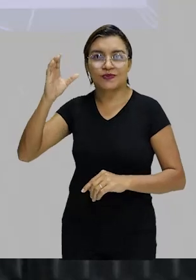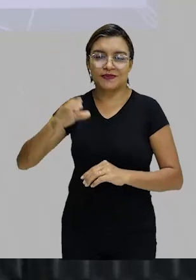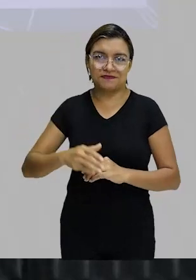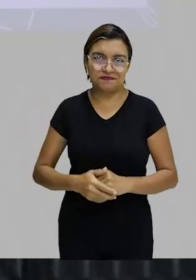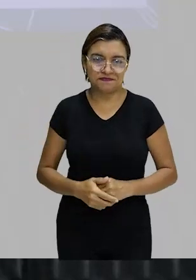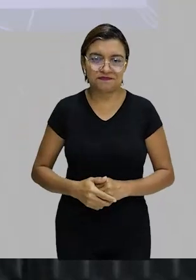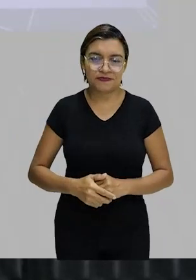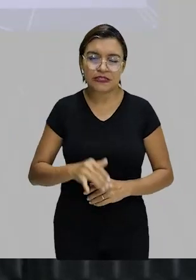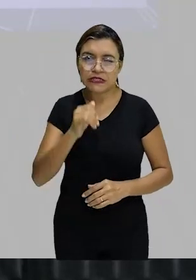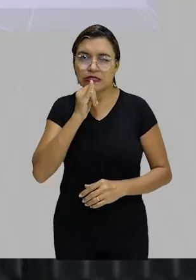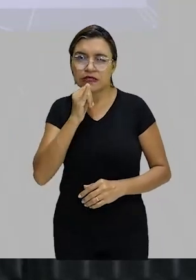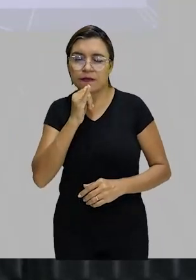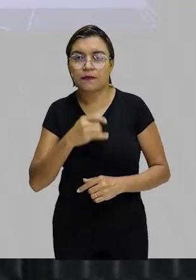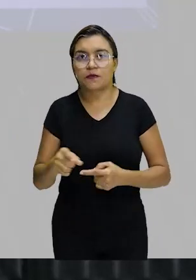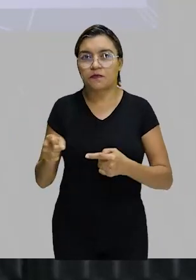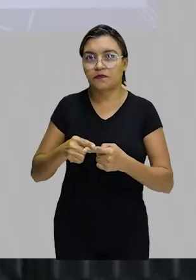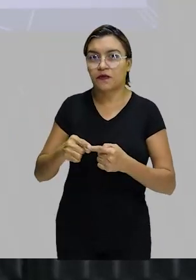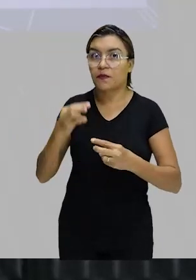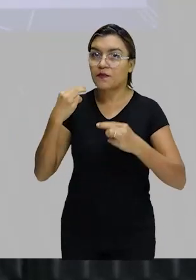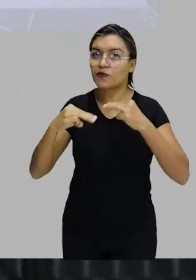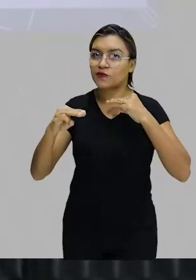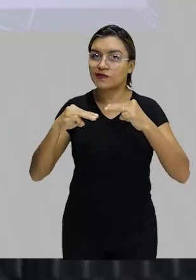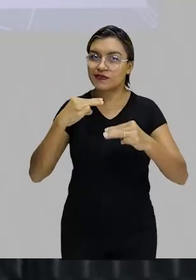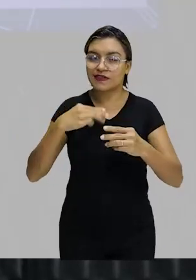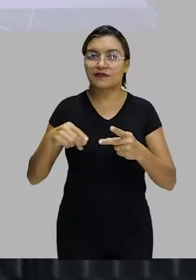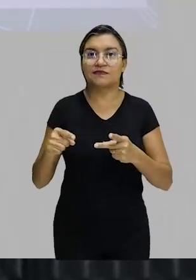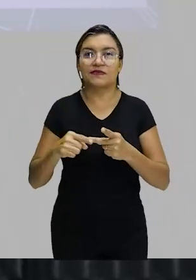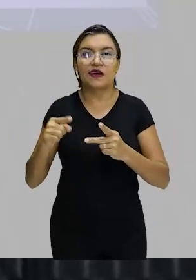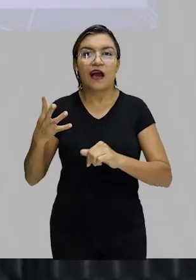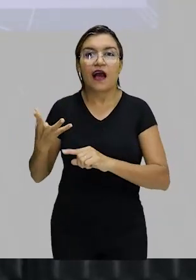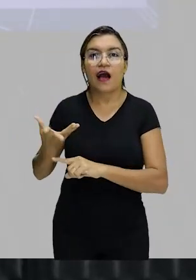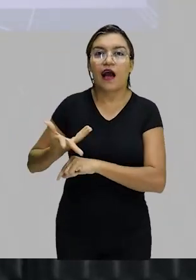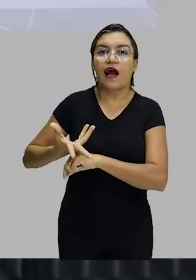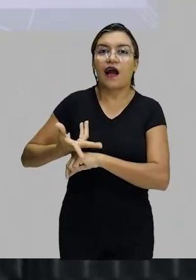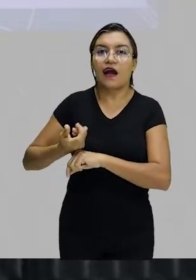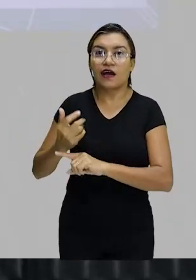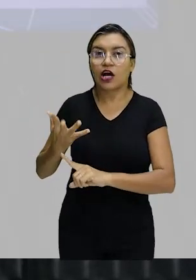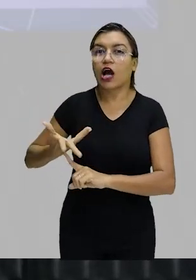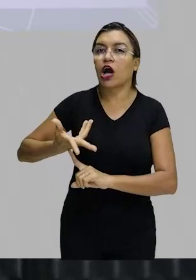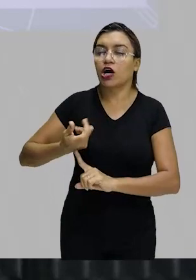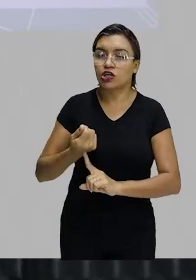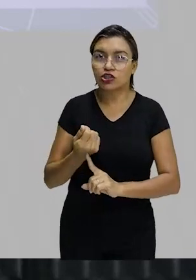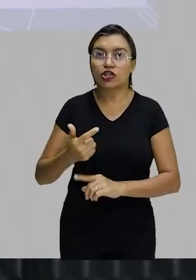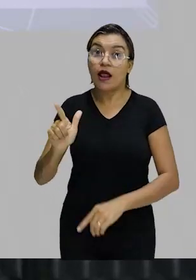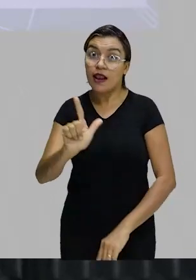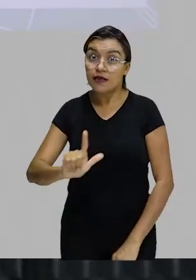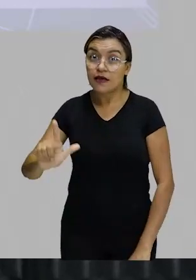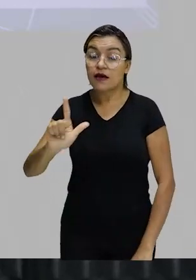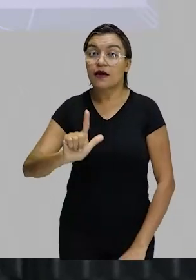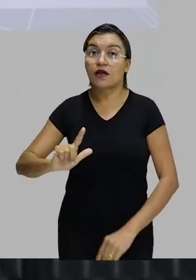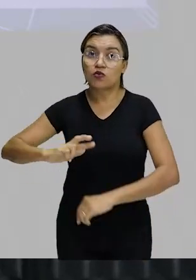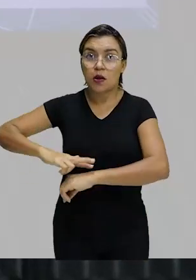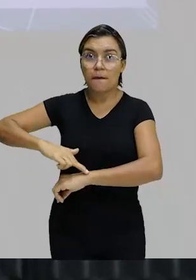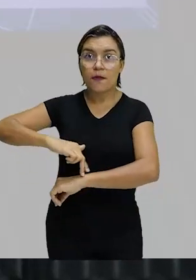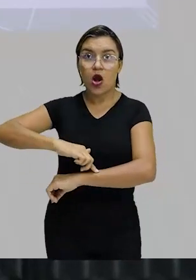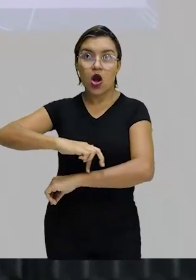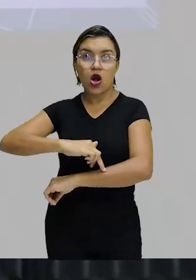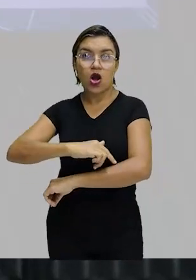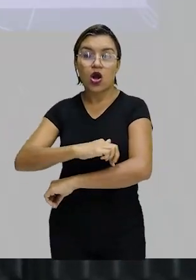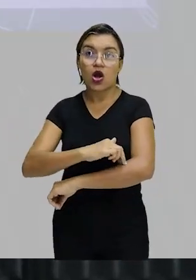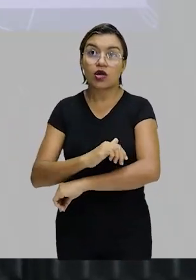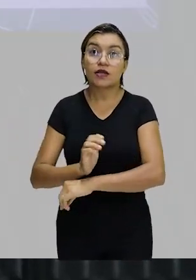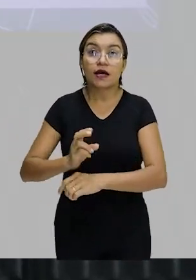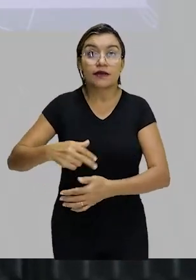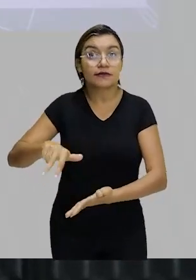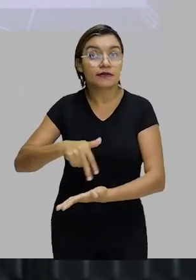as música, tais como a música, arte, literatura, moda, dança,